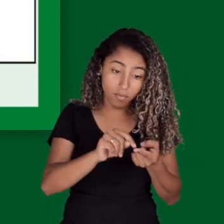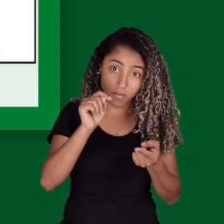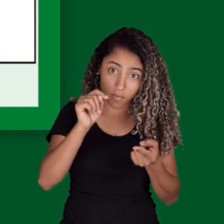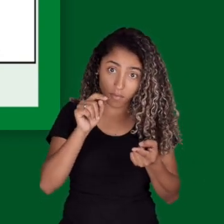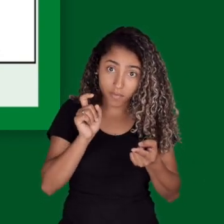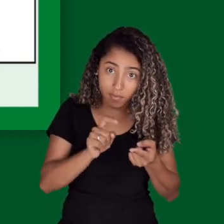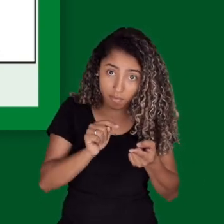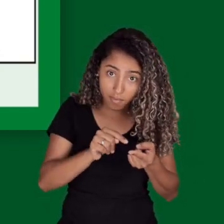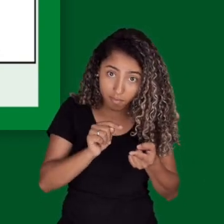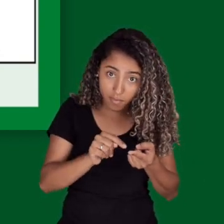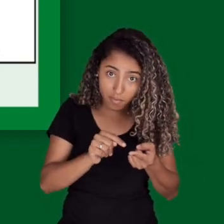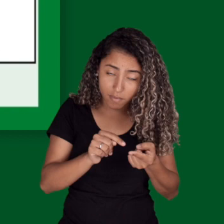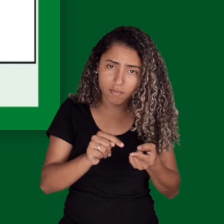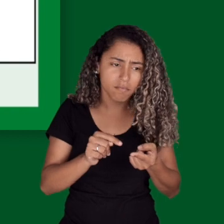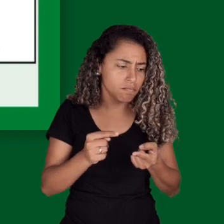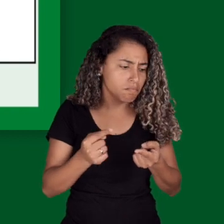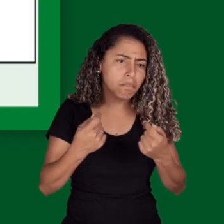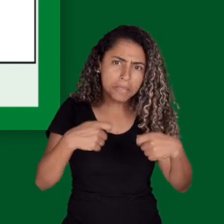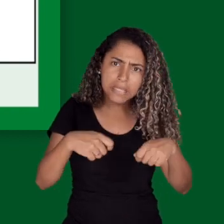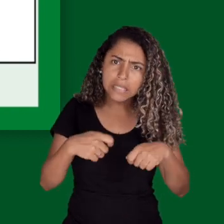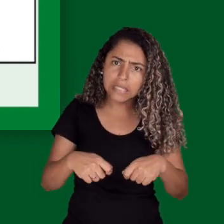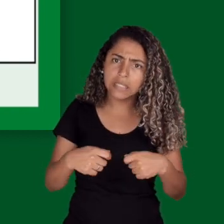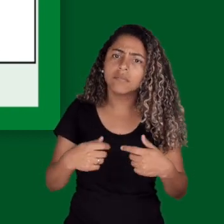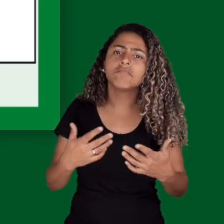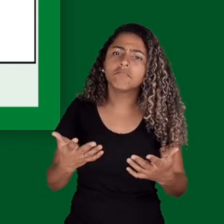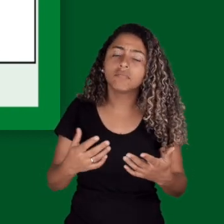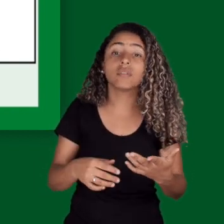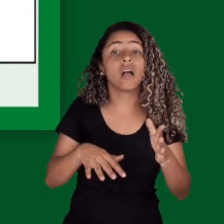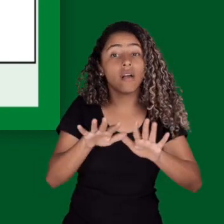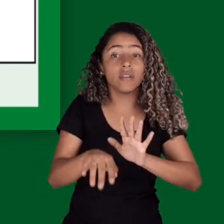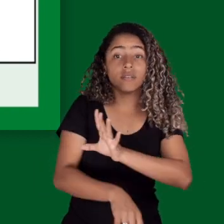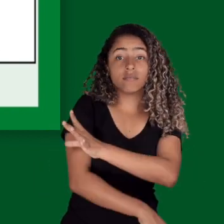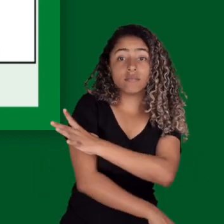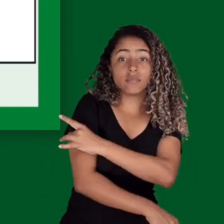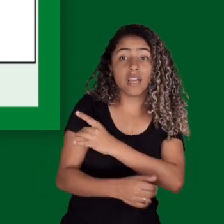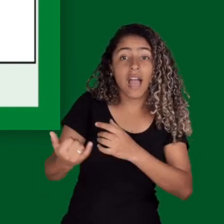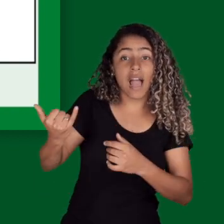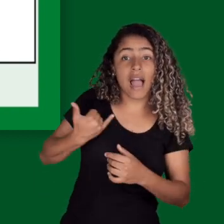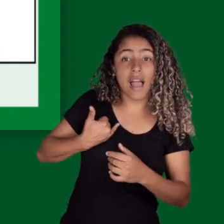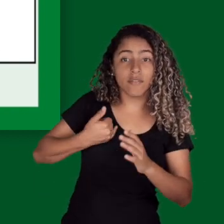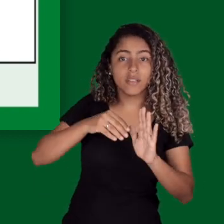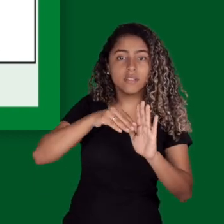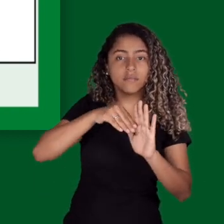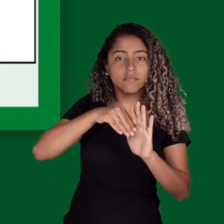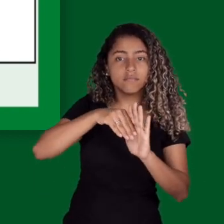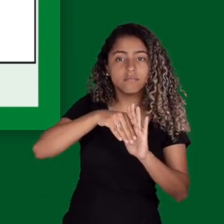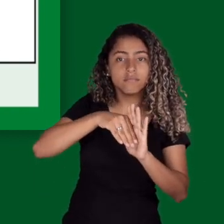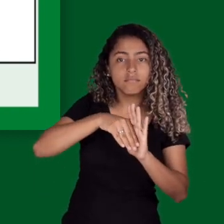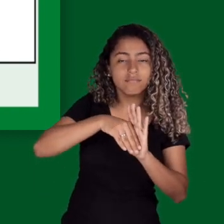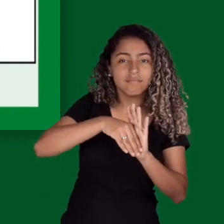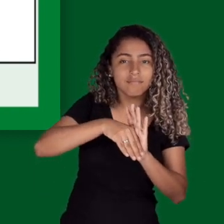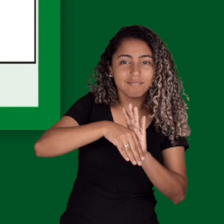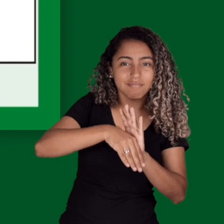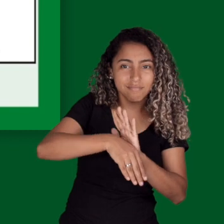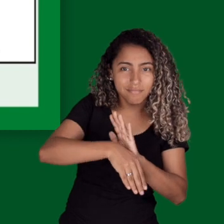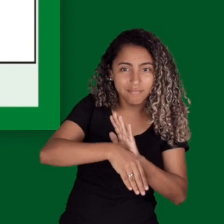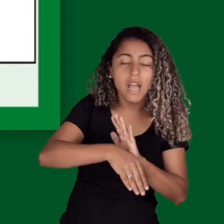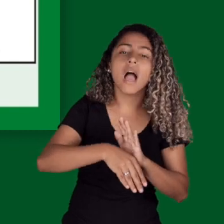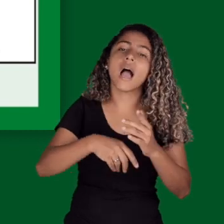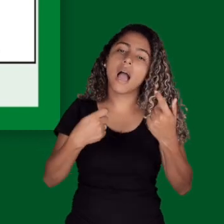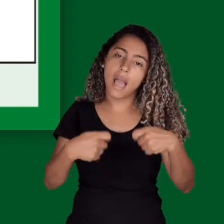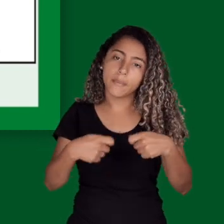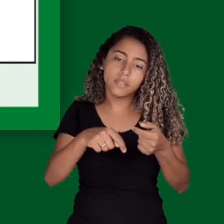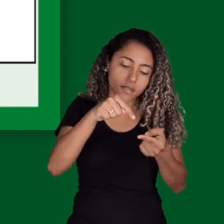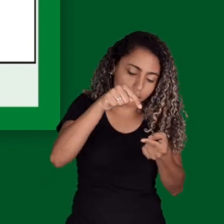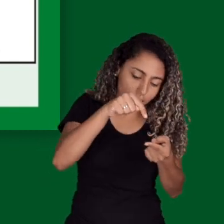ponta de dedo, ela sempre deve ser realizada quando o sensor mostrar uma glicose baixa, uma hipoglicemia,